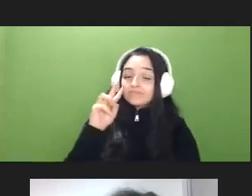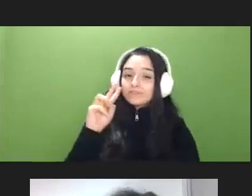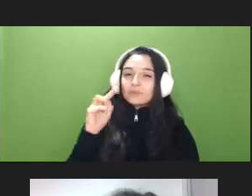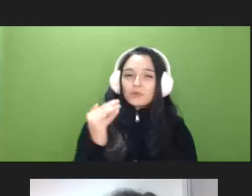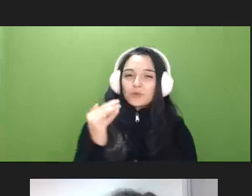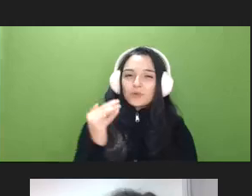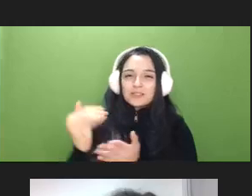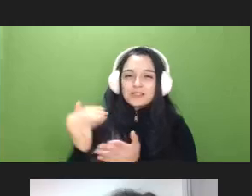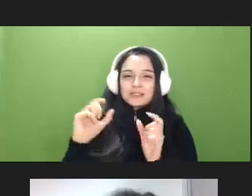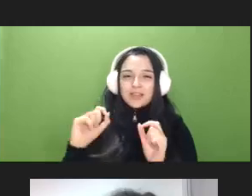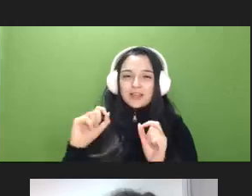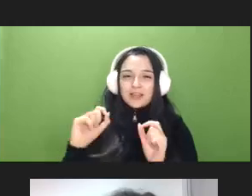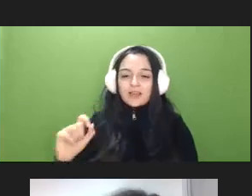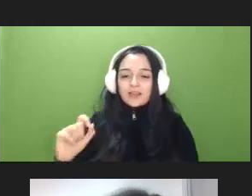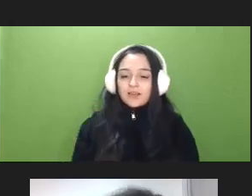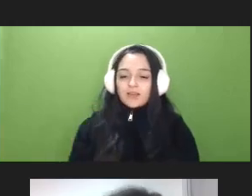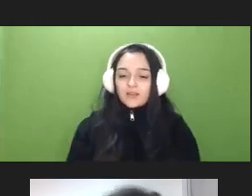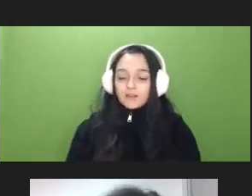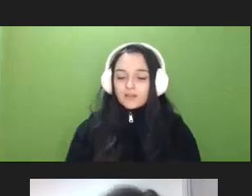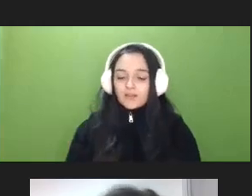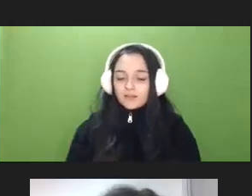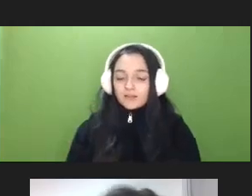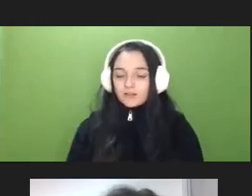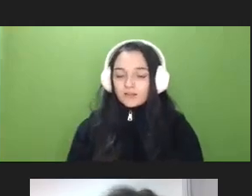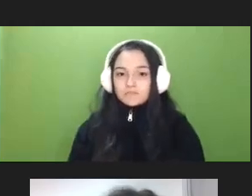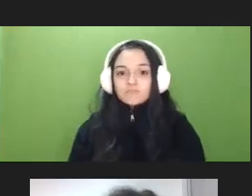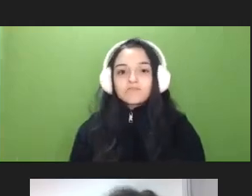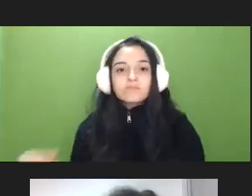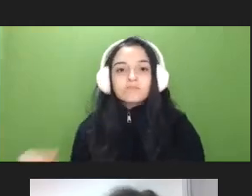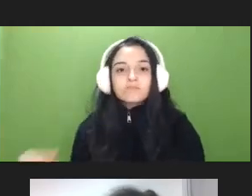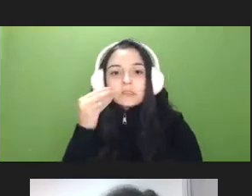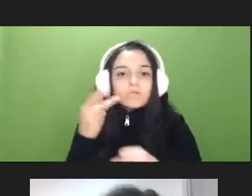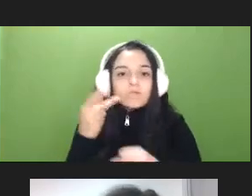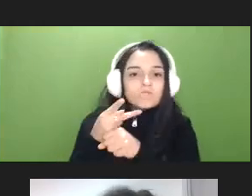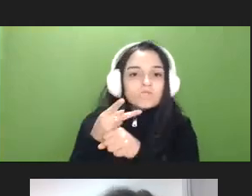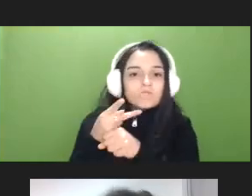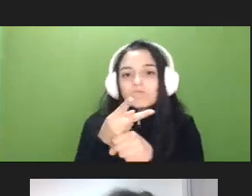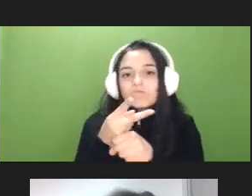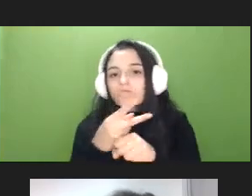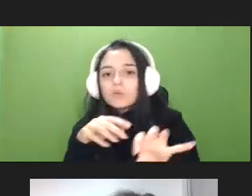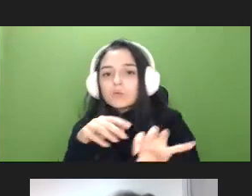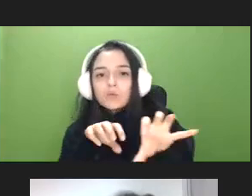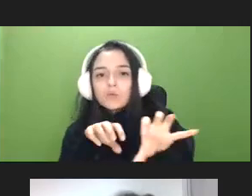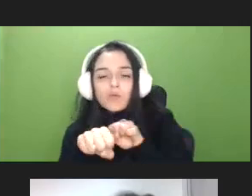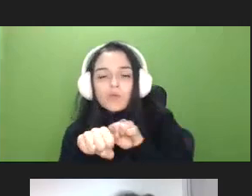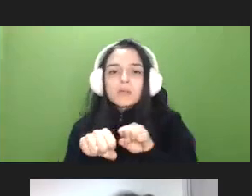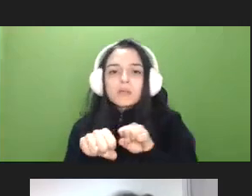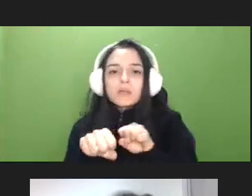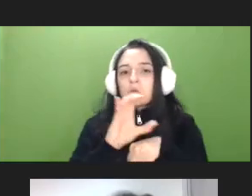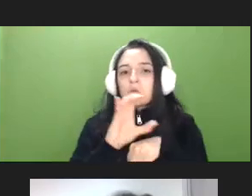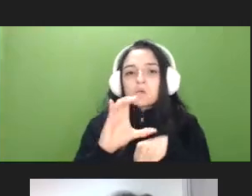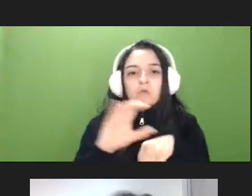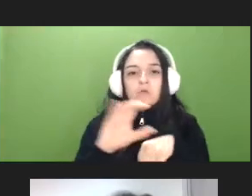possibilidades de formação por meio de cursos avulsos,